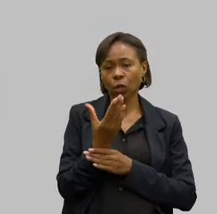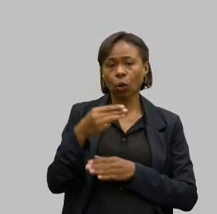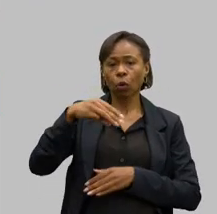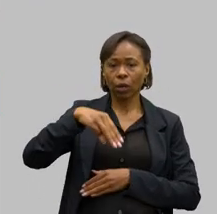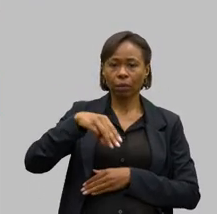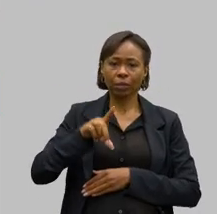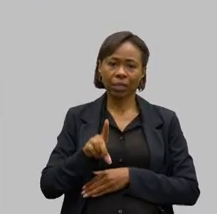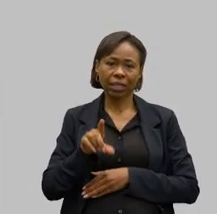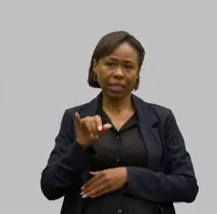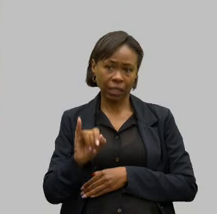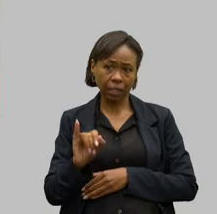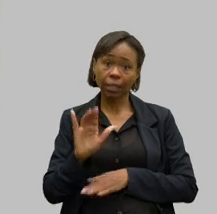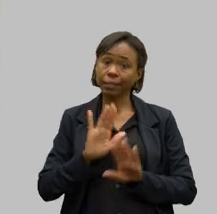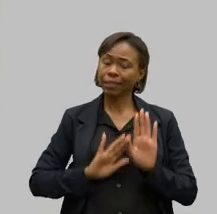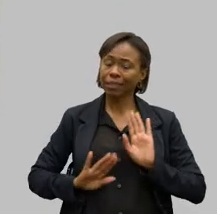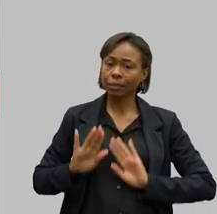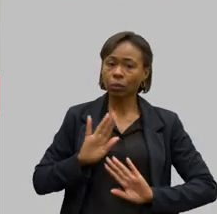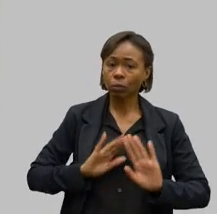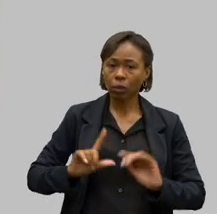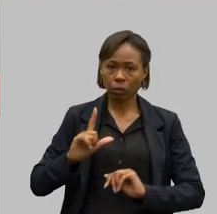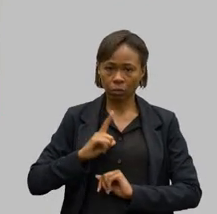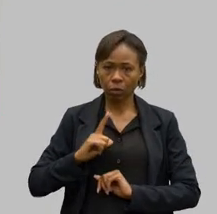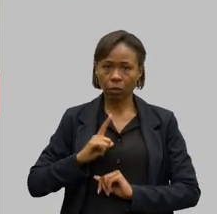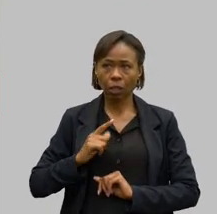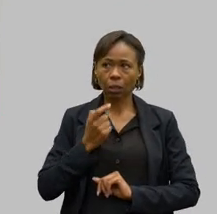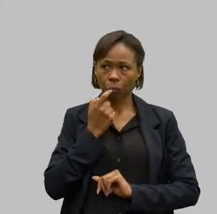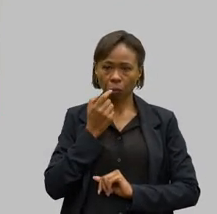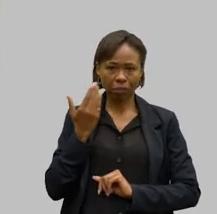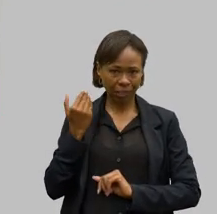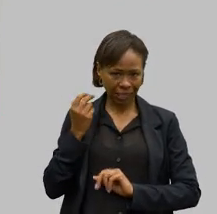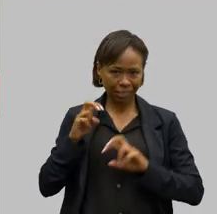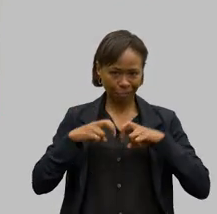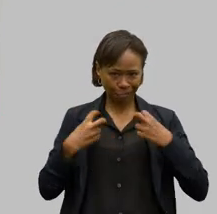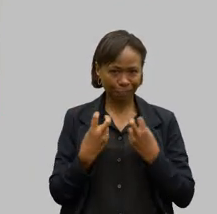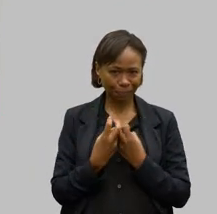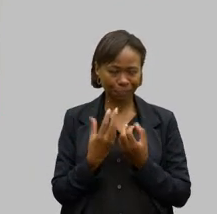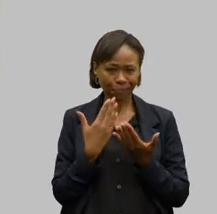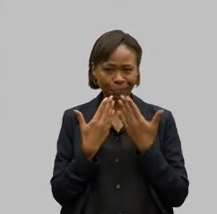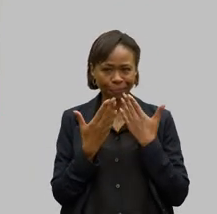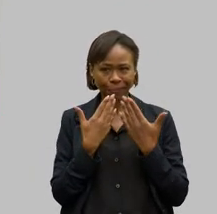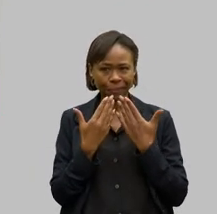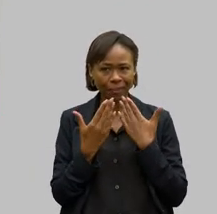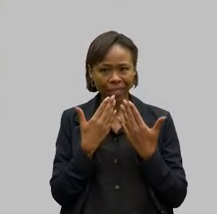nós estamos tomando esse cuidado. Recentemente, em uma roda de conversa em